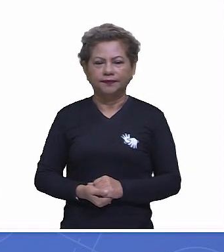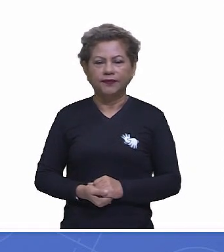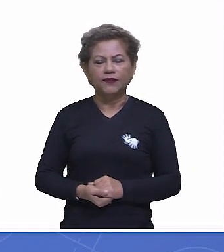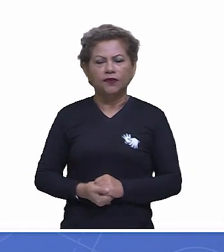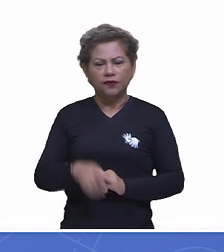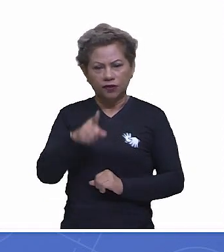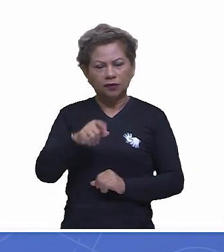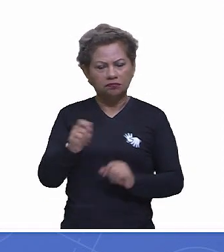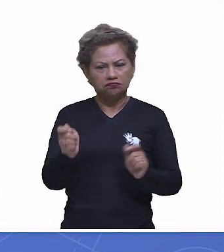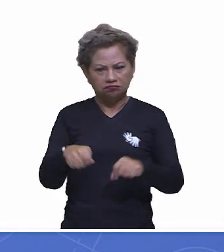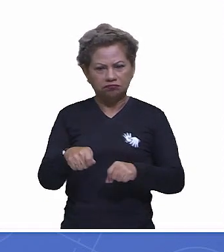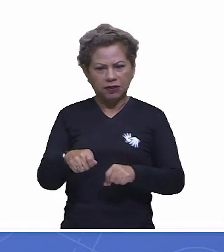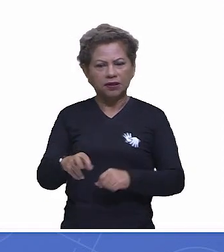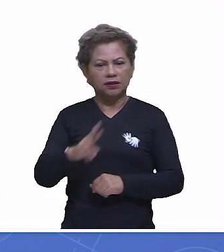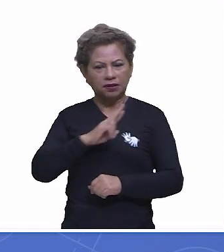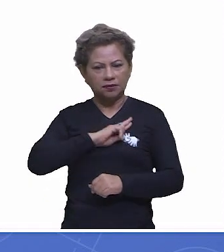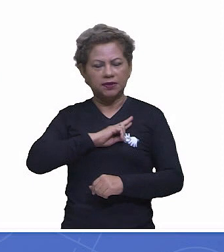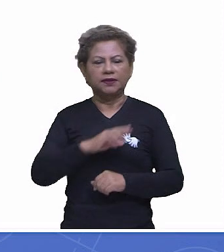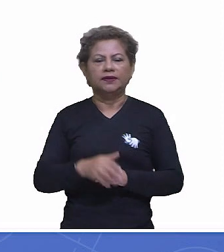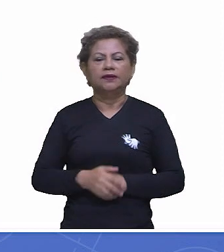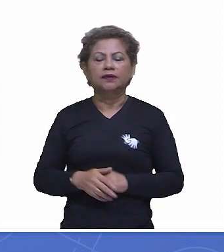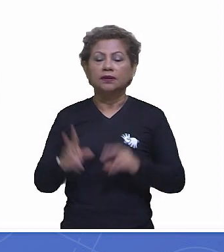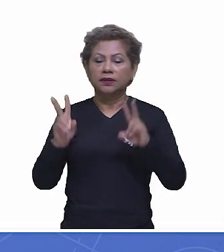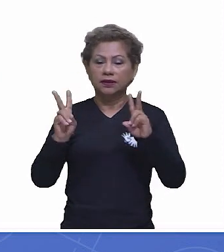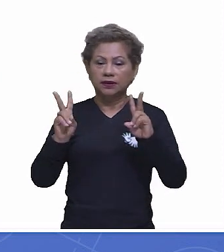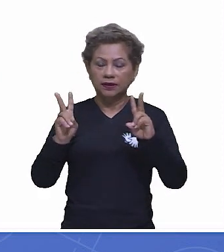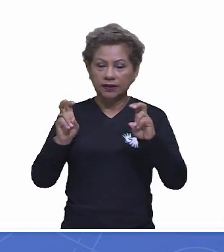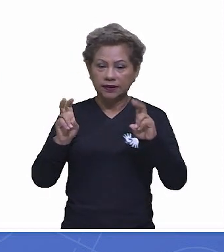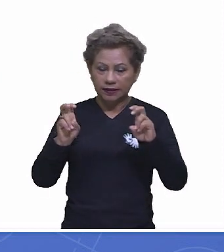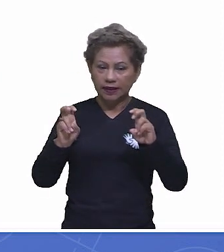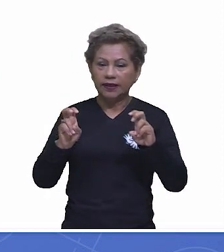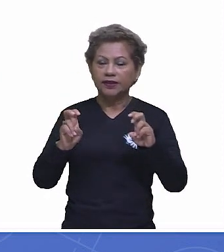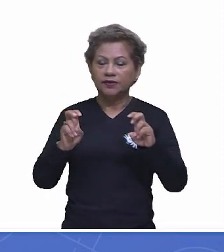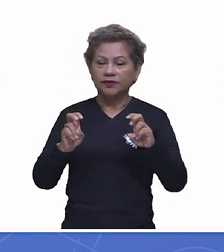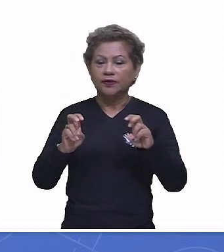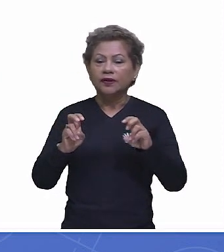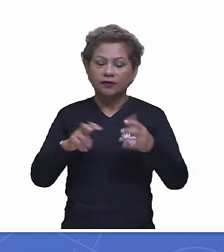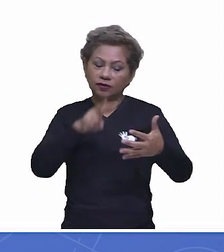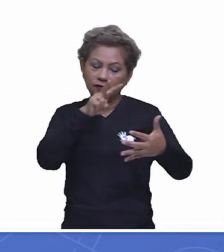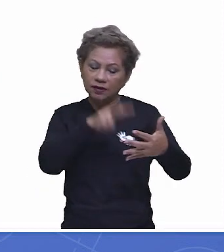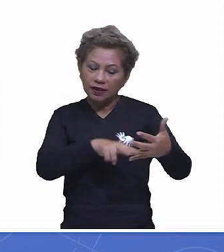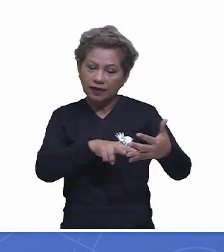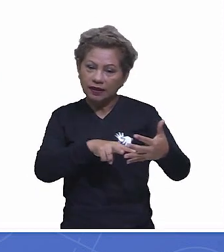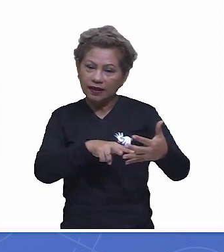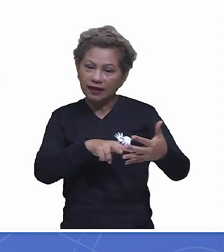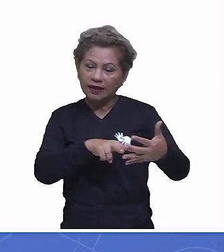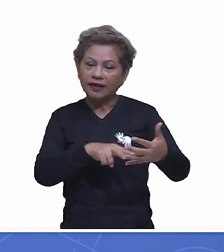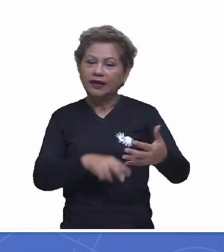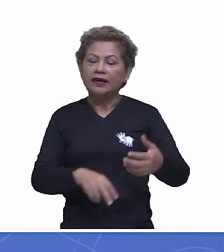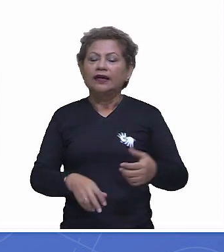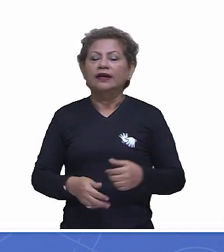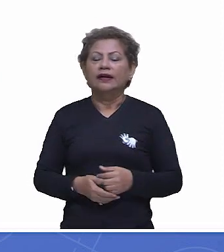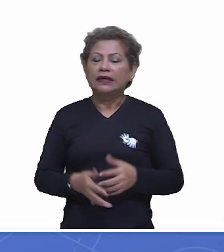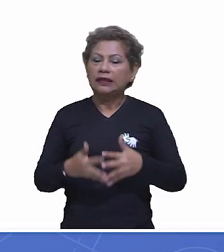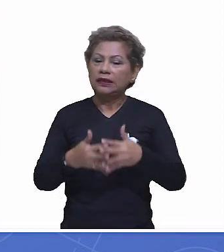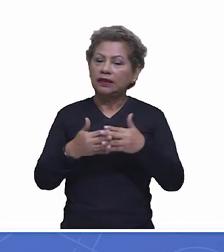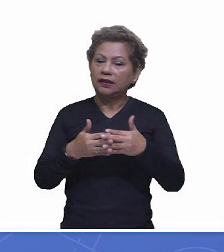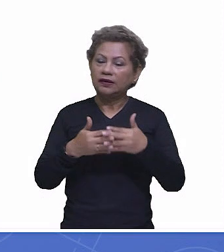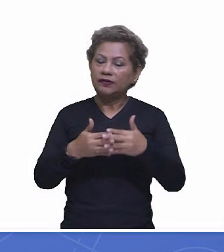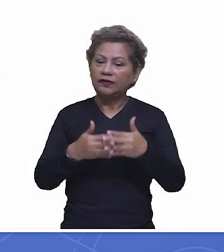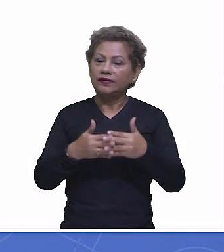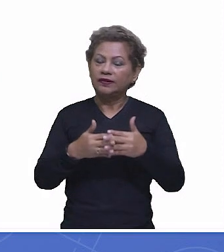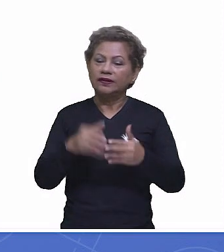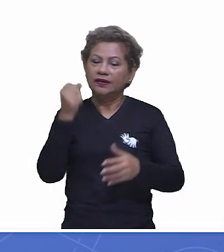respondendo. Olha só, esse texto, gente, ele tem uma pegadinha, tá? Primeiro, nós temos aqui o primeiro parágrafo,